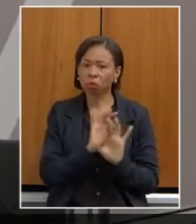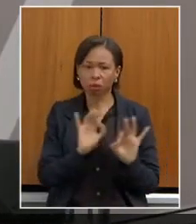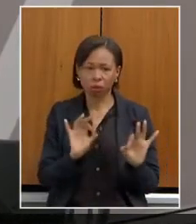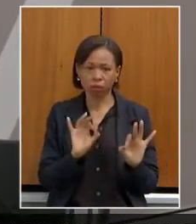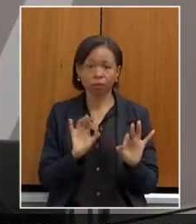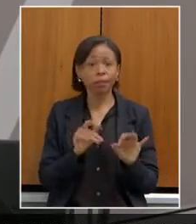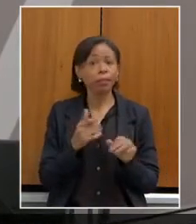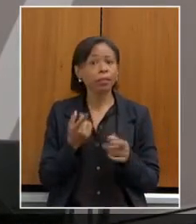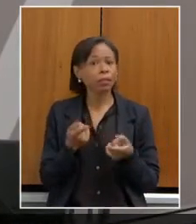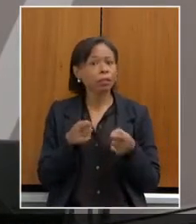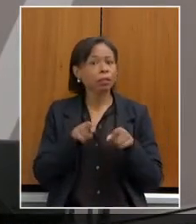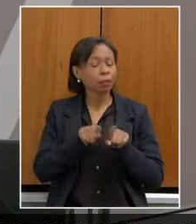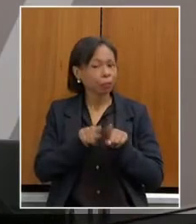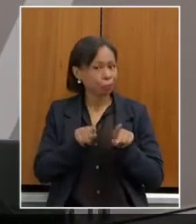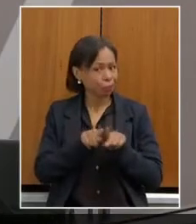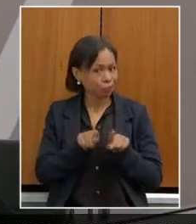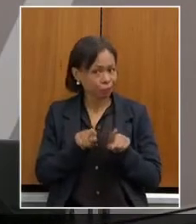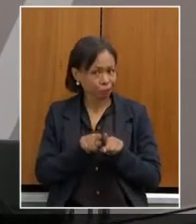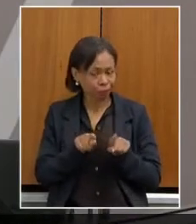o nosso